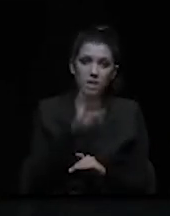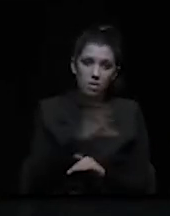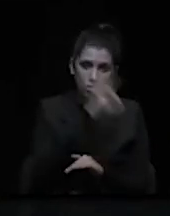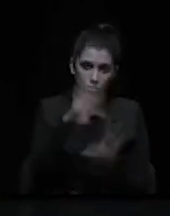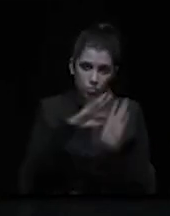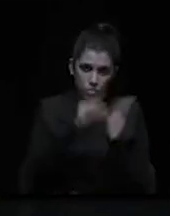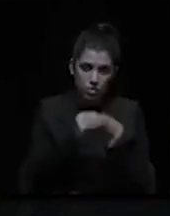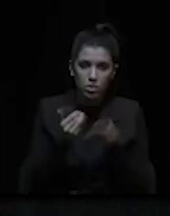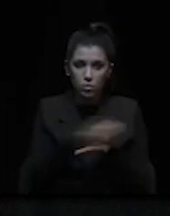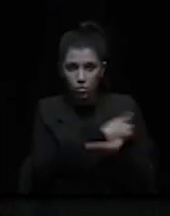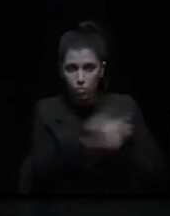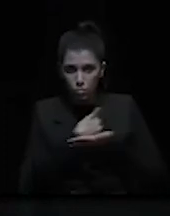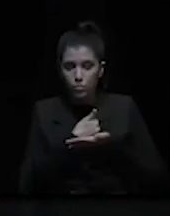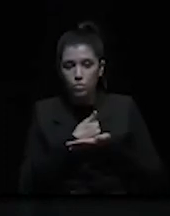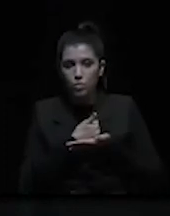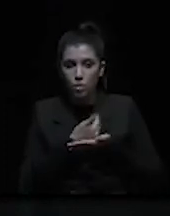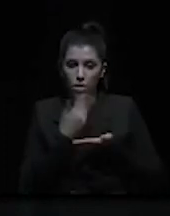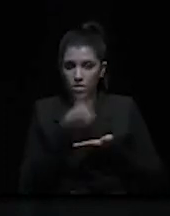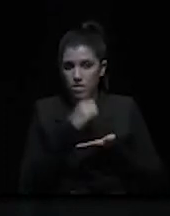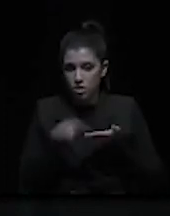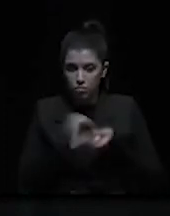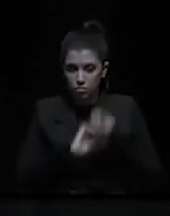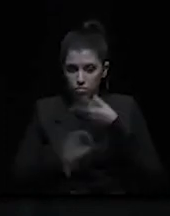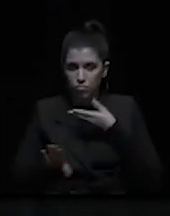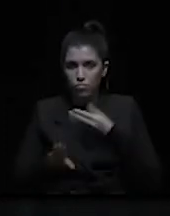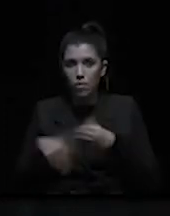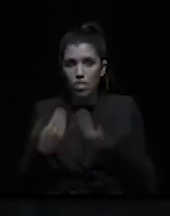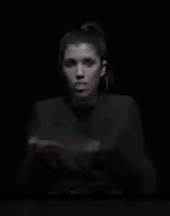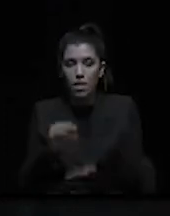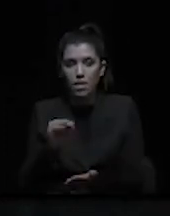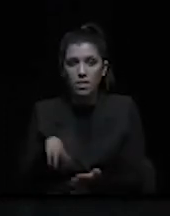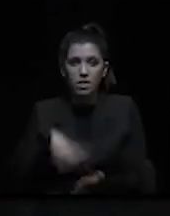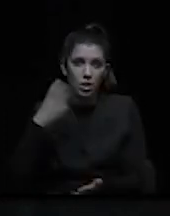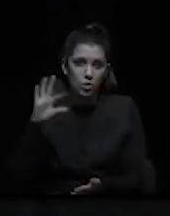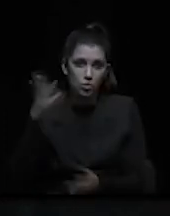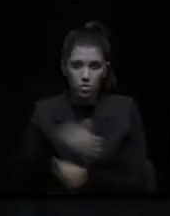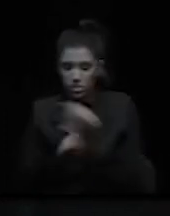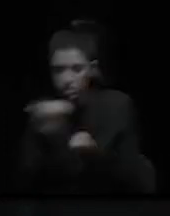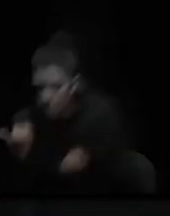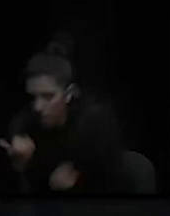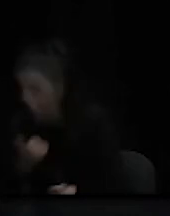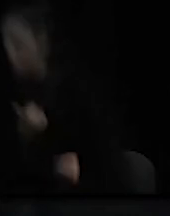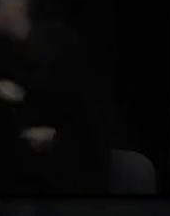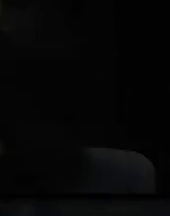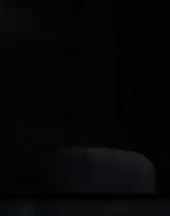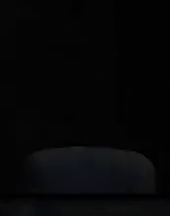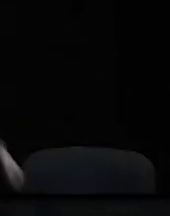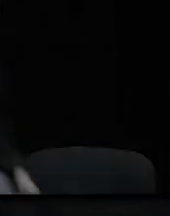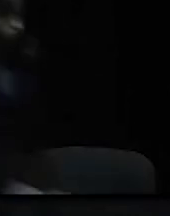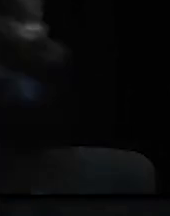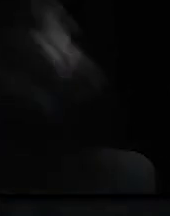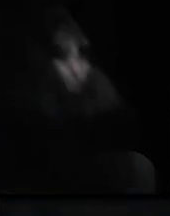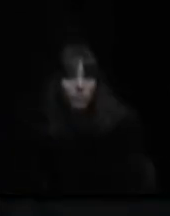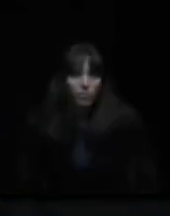total de receita que o município vai abdicar passa para os 10% mais ricos da cidade. Ou seja, passando as percentagens para